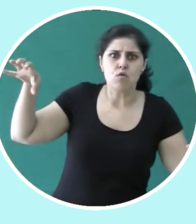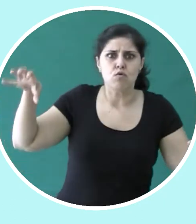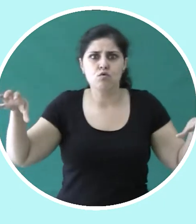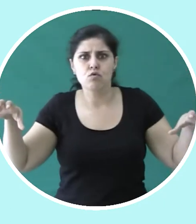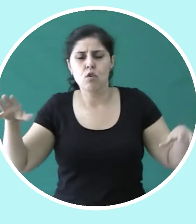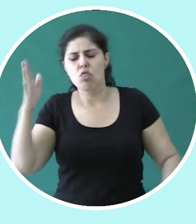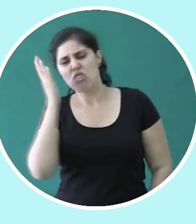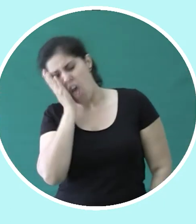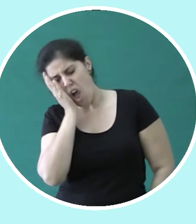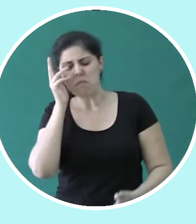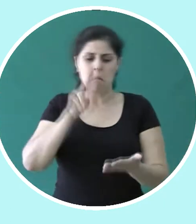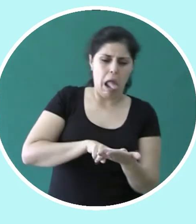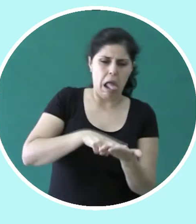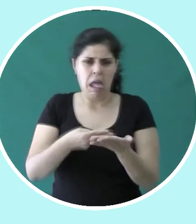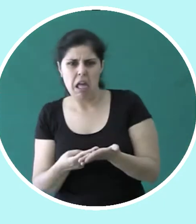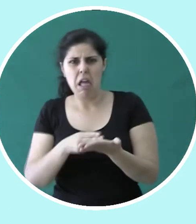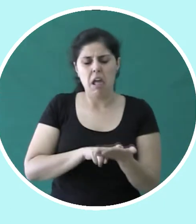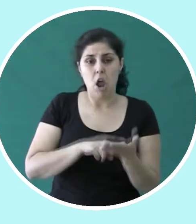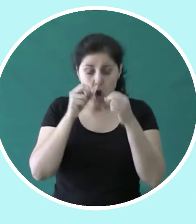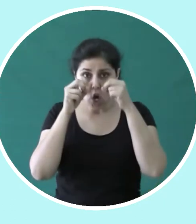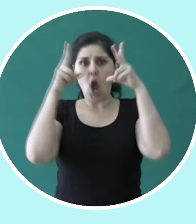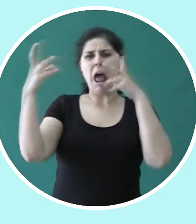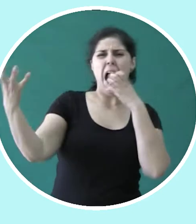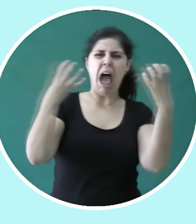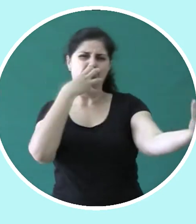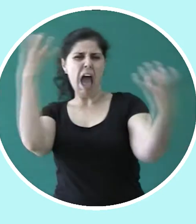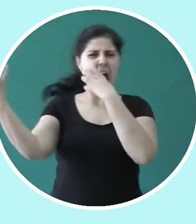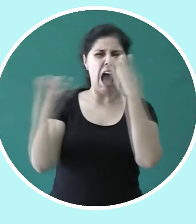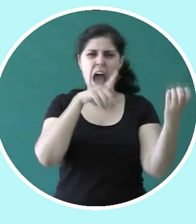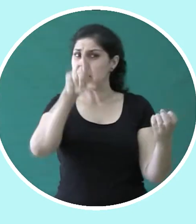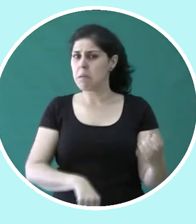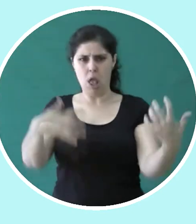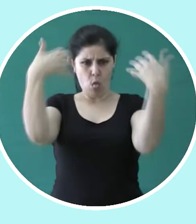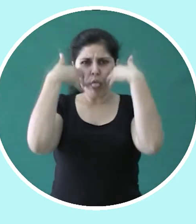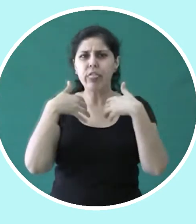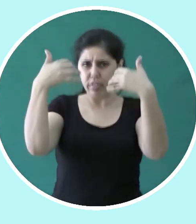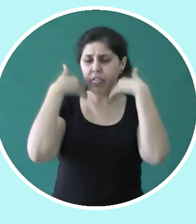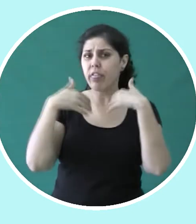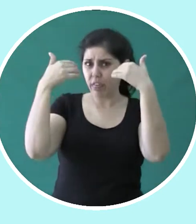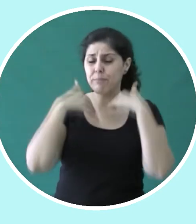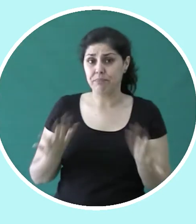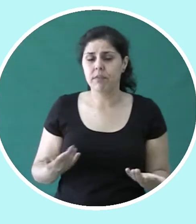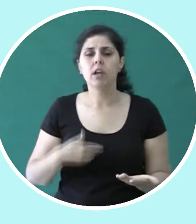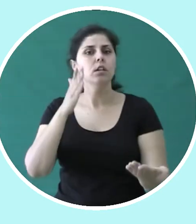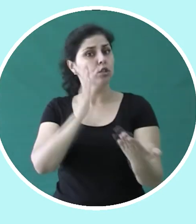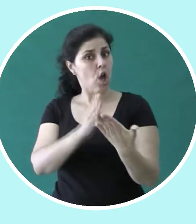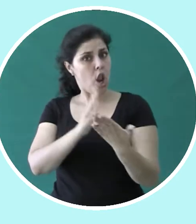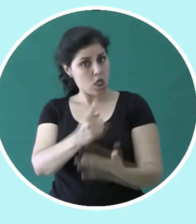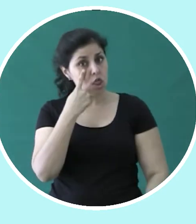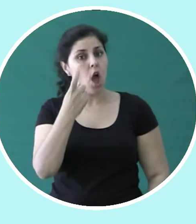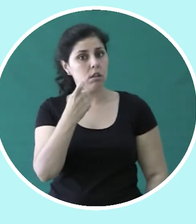Dormia muito mal. Acordava a gritar e lavado em suores. Na escola já se